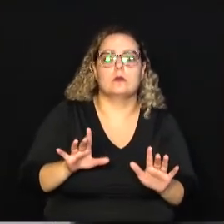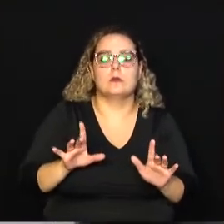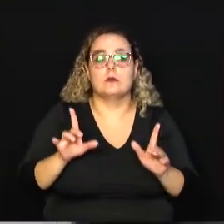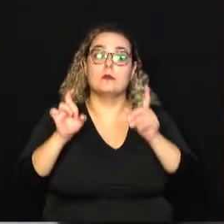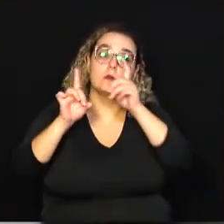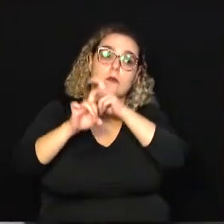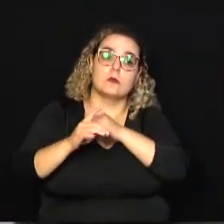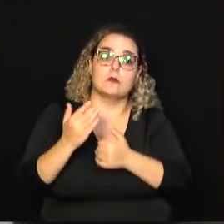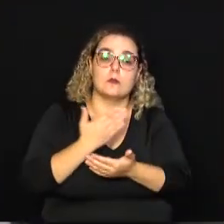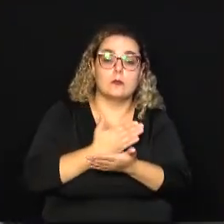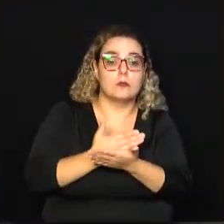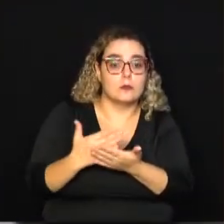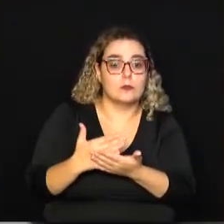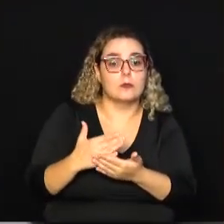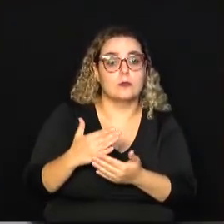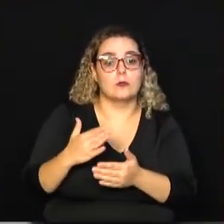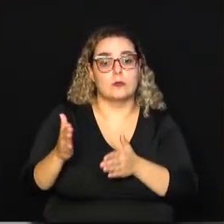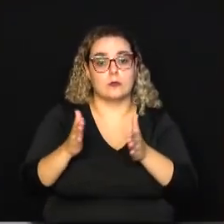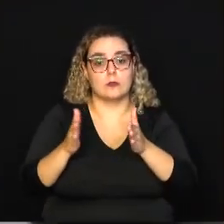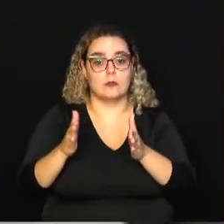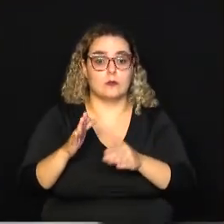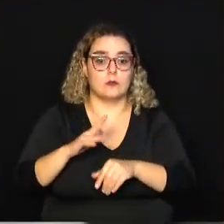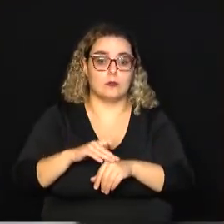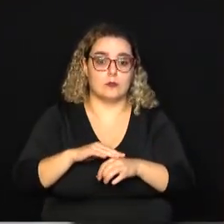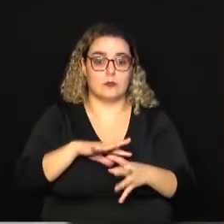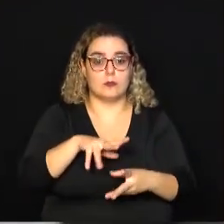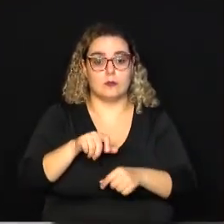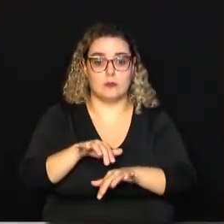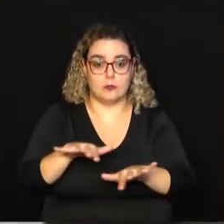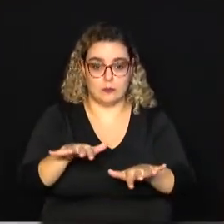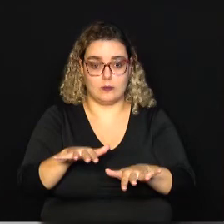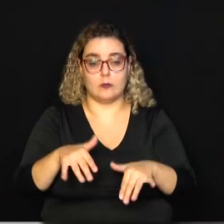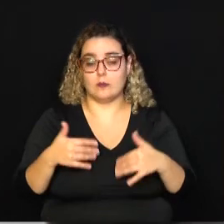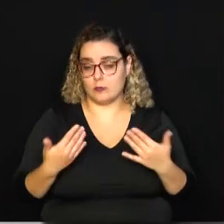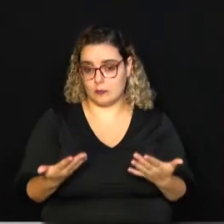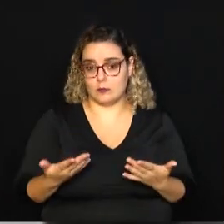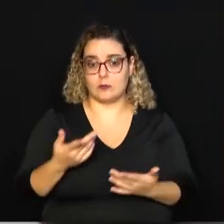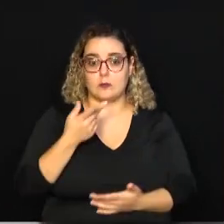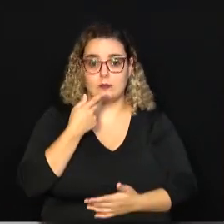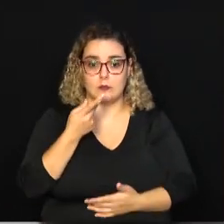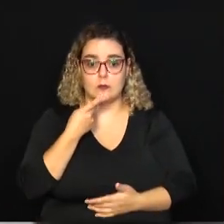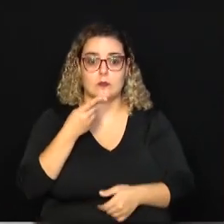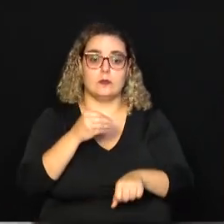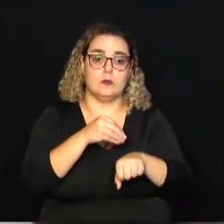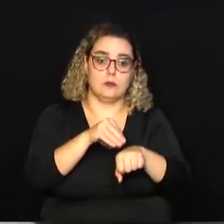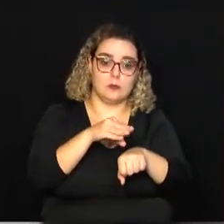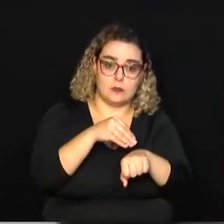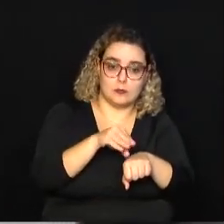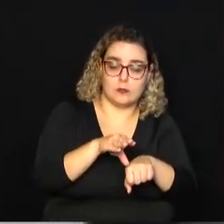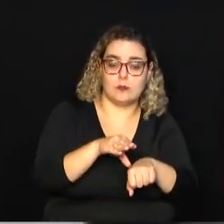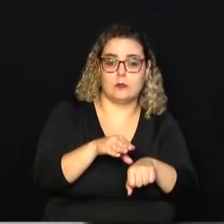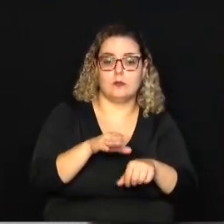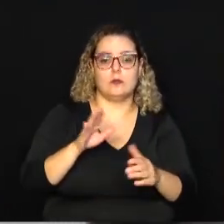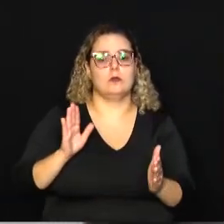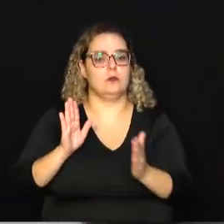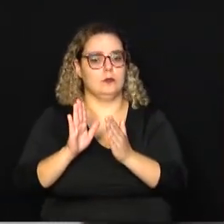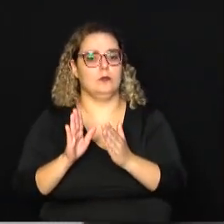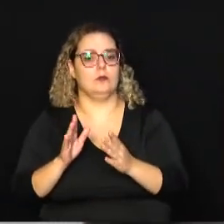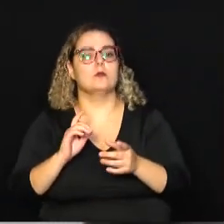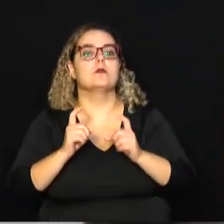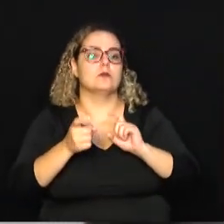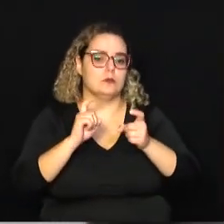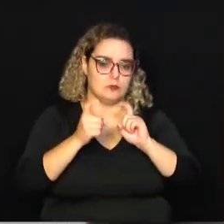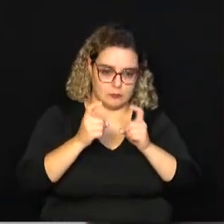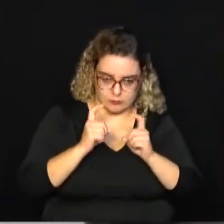como aconteceu na primeira onda, né? Então, eu sugeriria que essa frente marcasse uma reunião com o